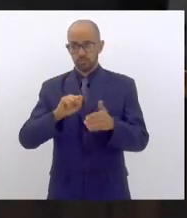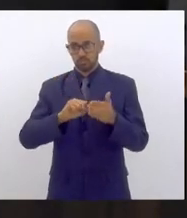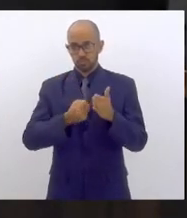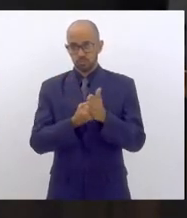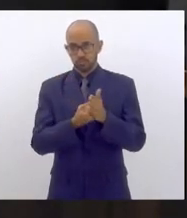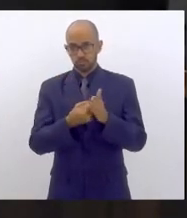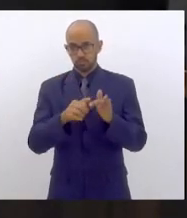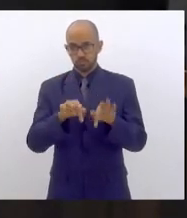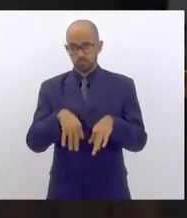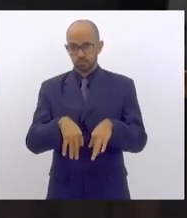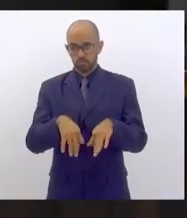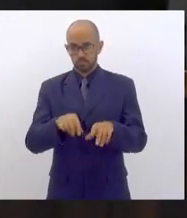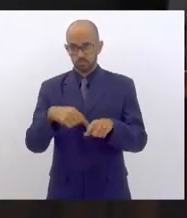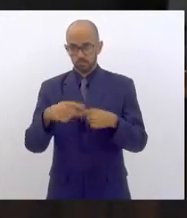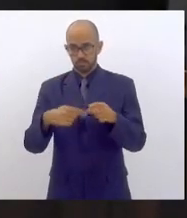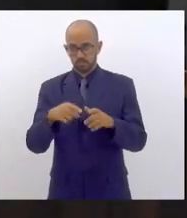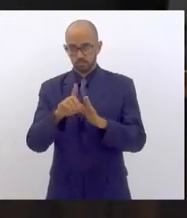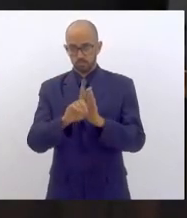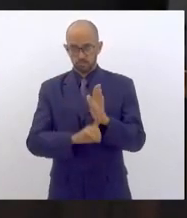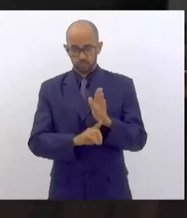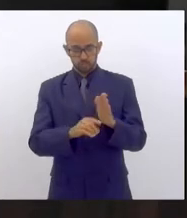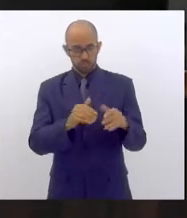ao final a declaração de voto.